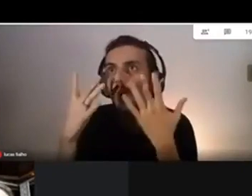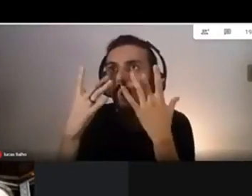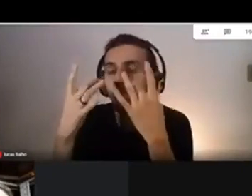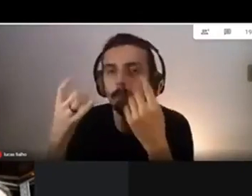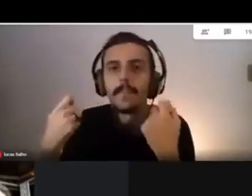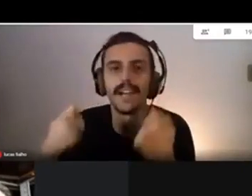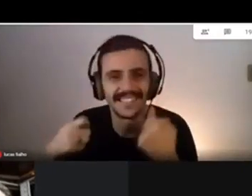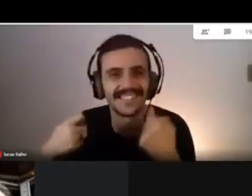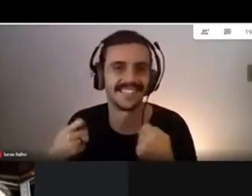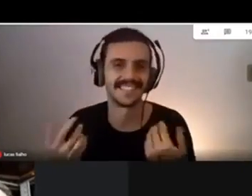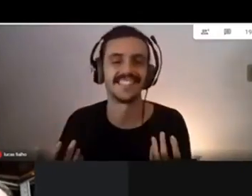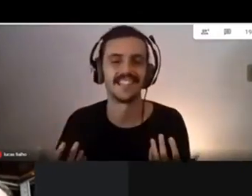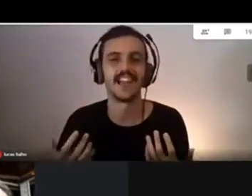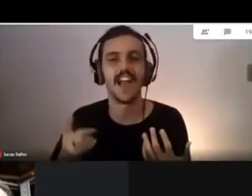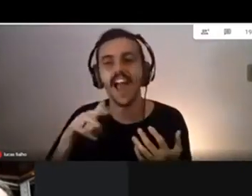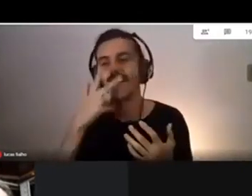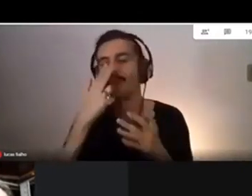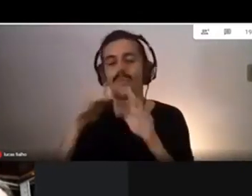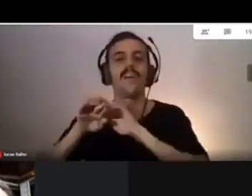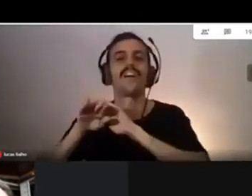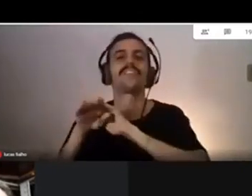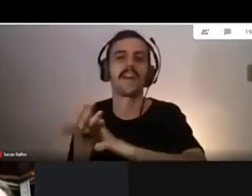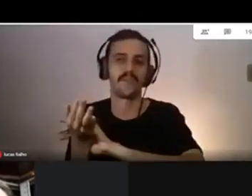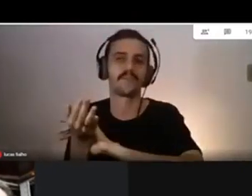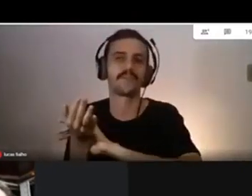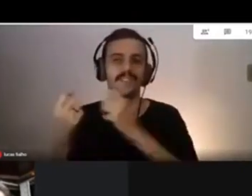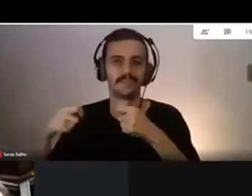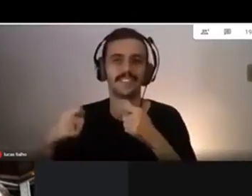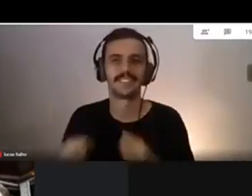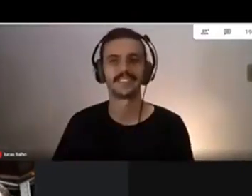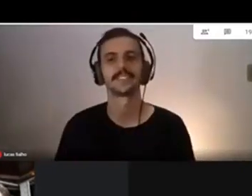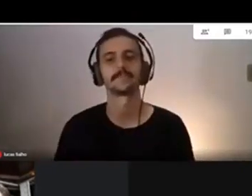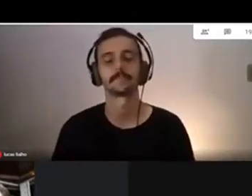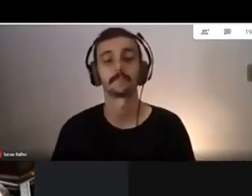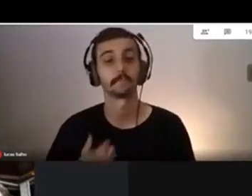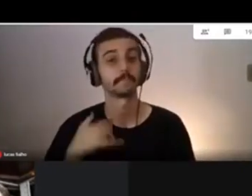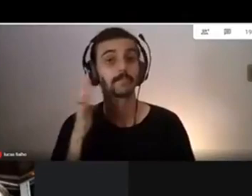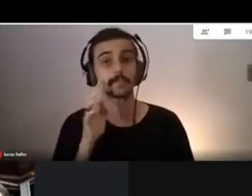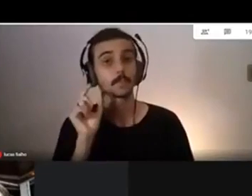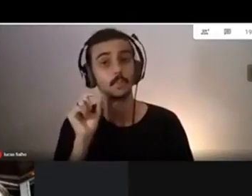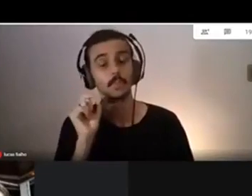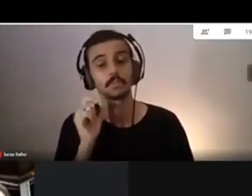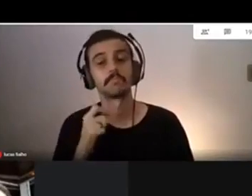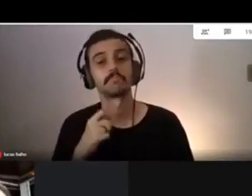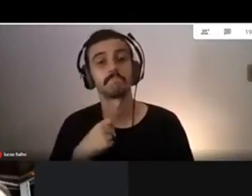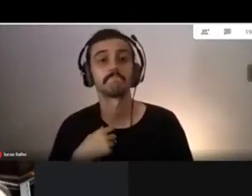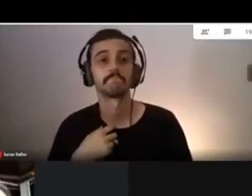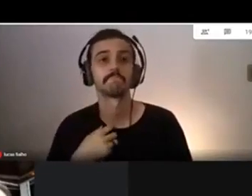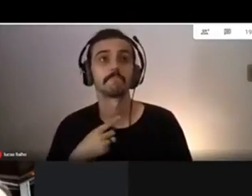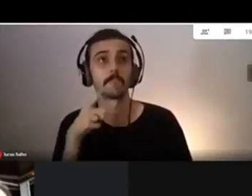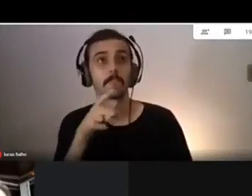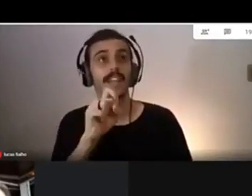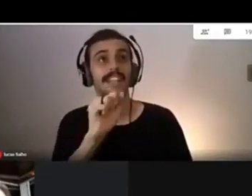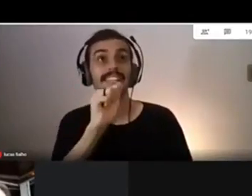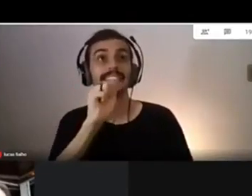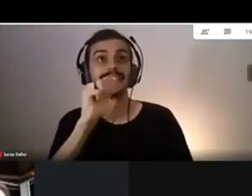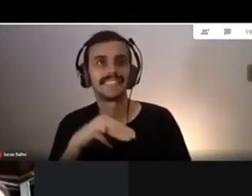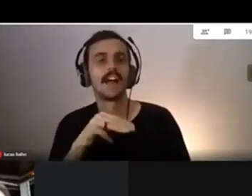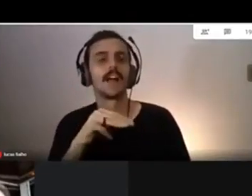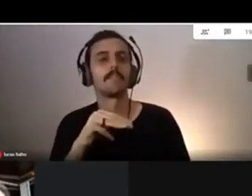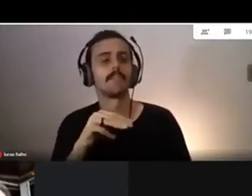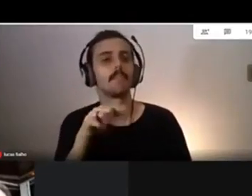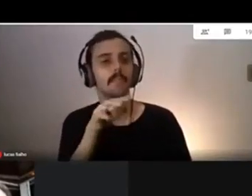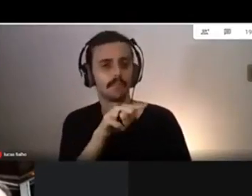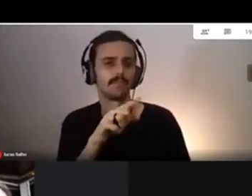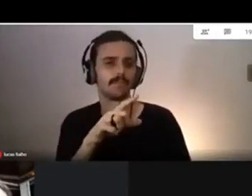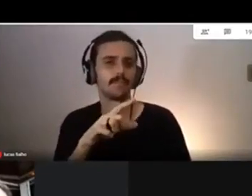O Sam, Uhum. eu acho que uma coisa legal que o Sam traz de mensagem, ele, apesar de tudo, ele parece muito seguro